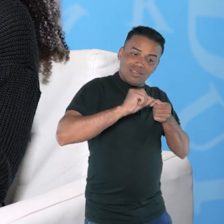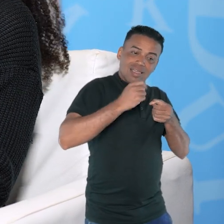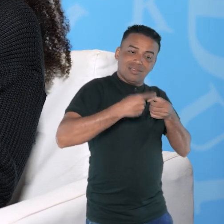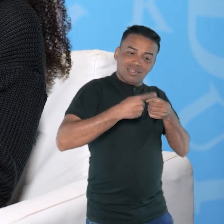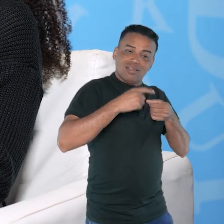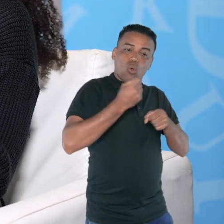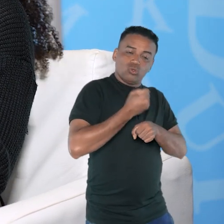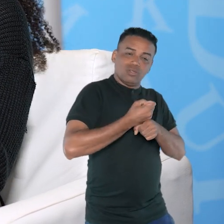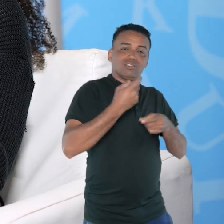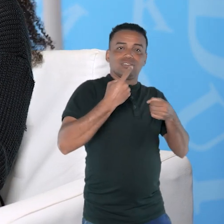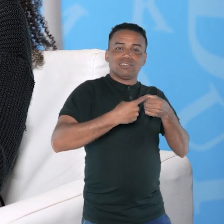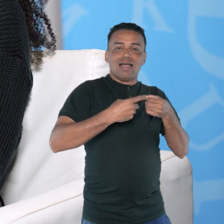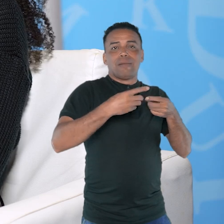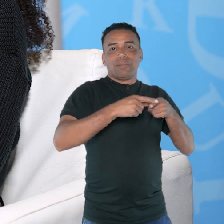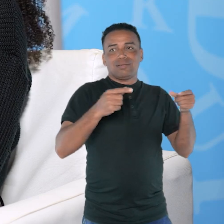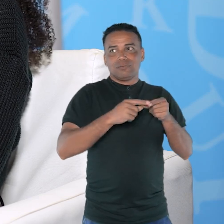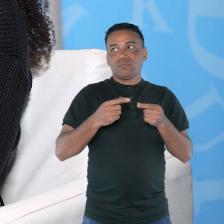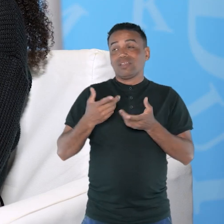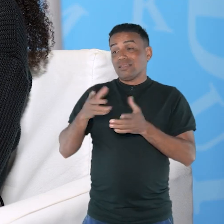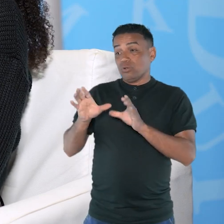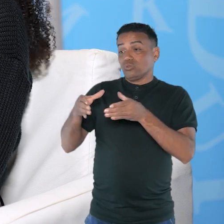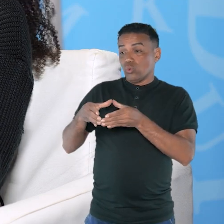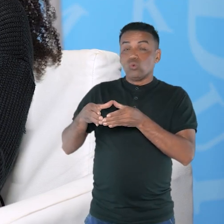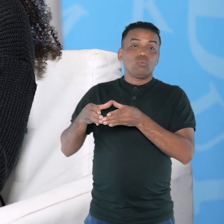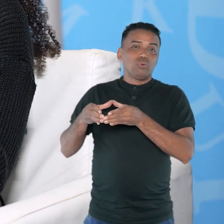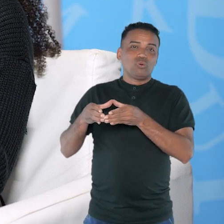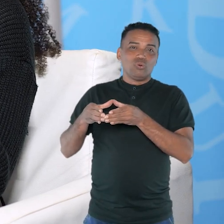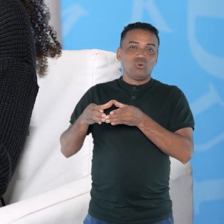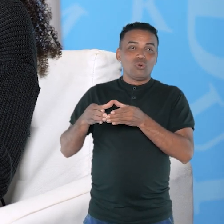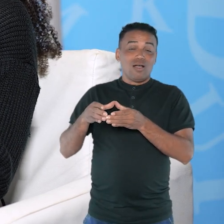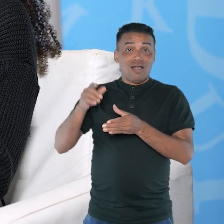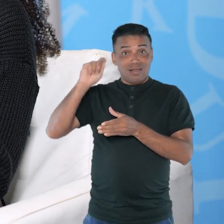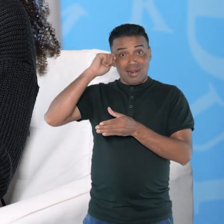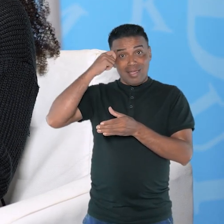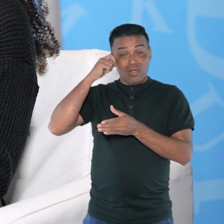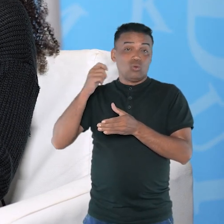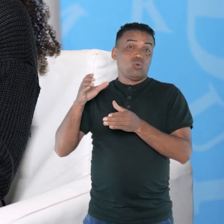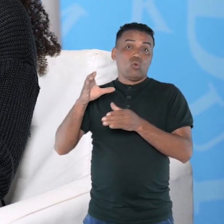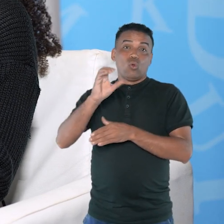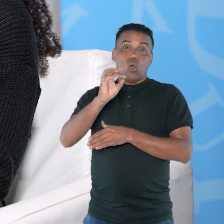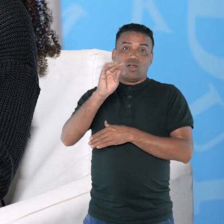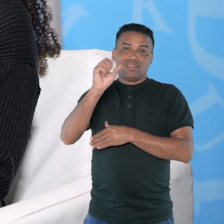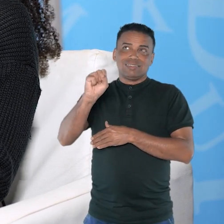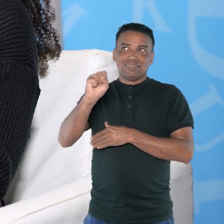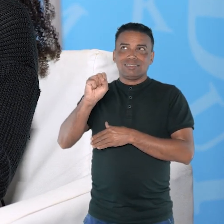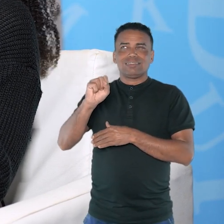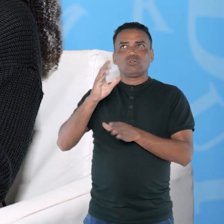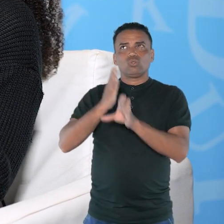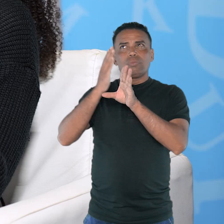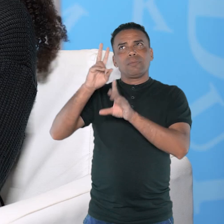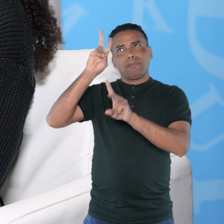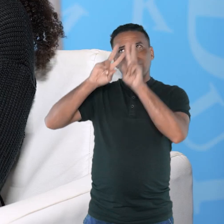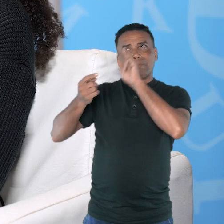contar. Quando eu cheguei na história só dos estudantes cotistas e ela tentando descobrir o passado, mas de uma maneira